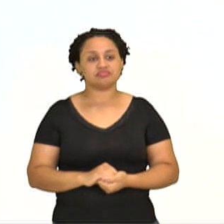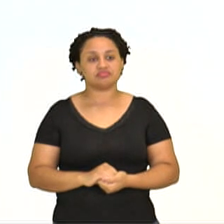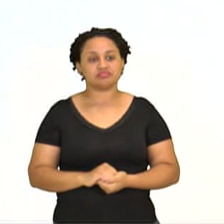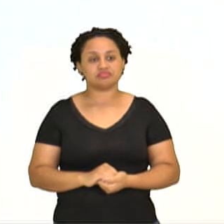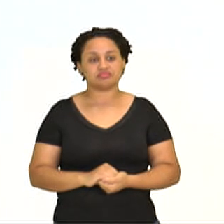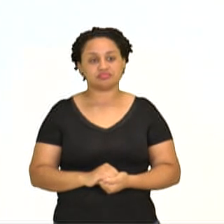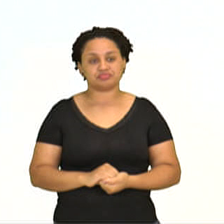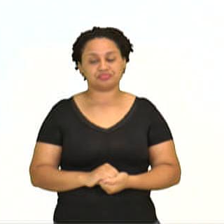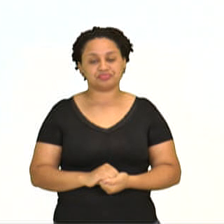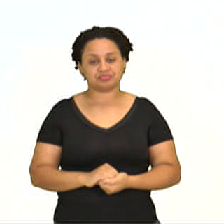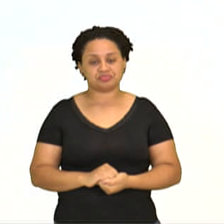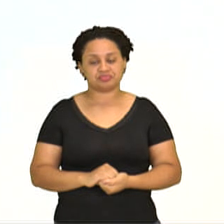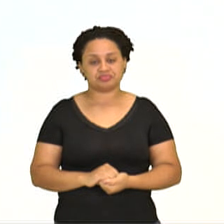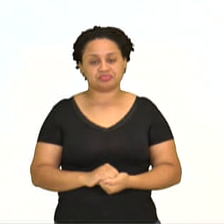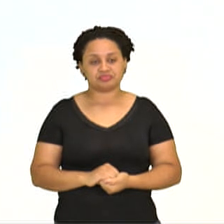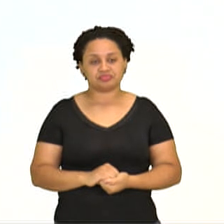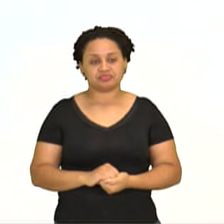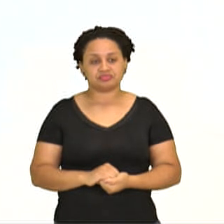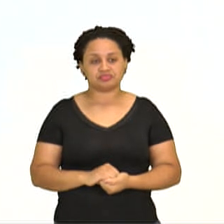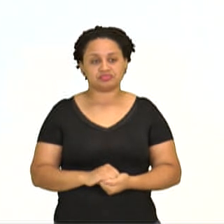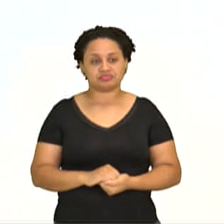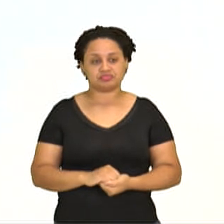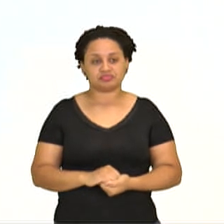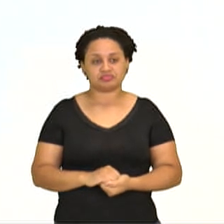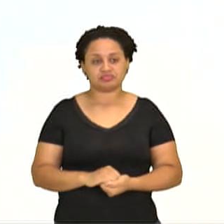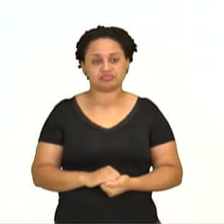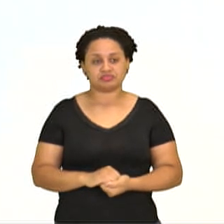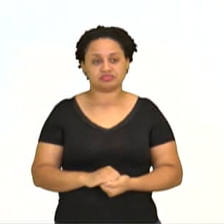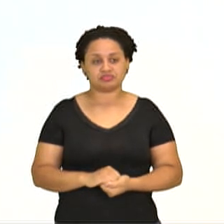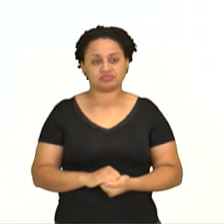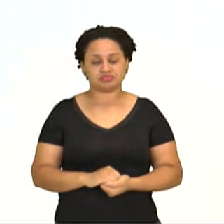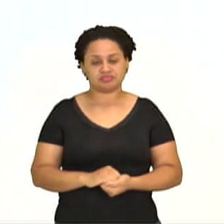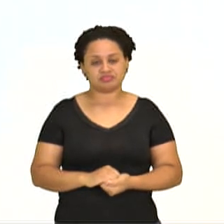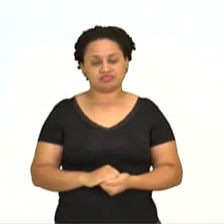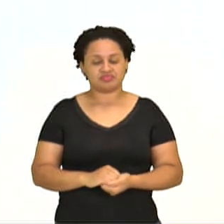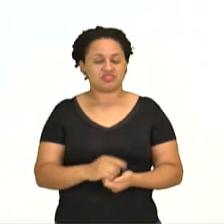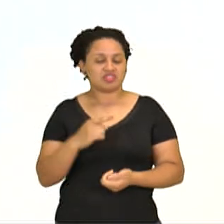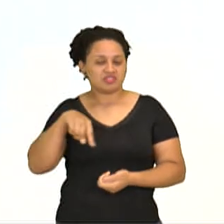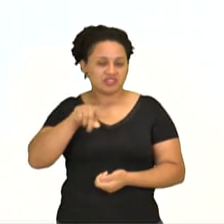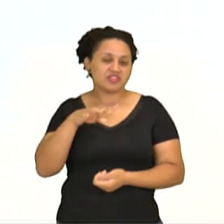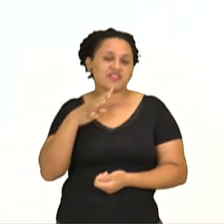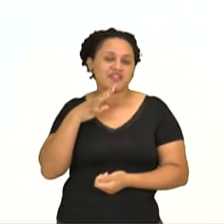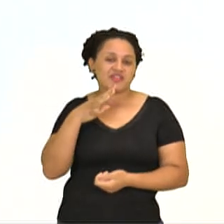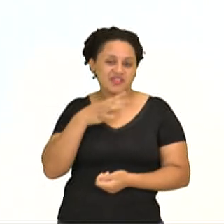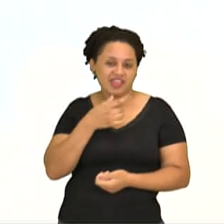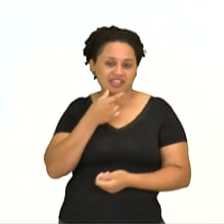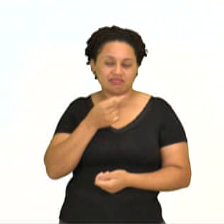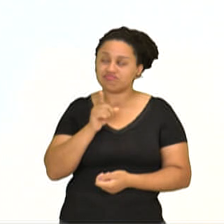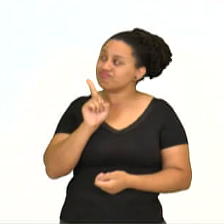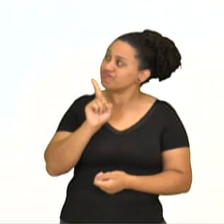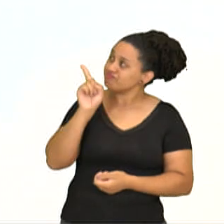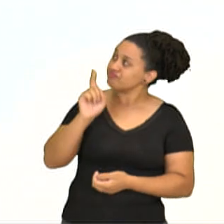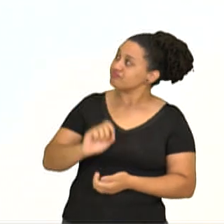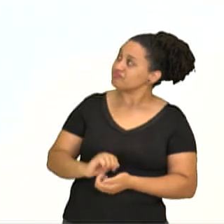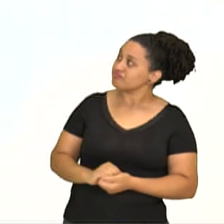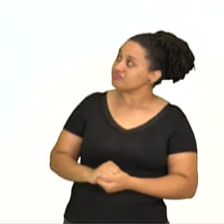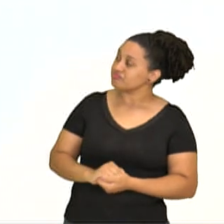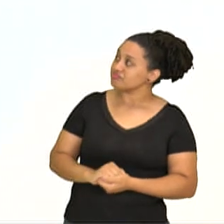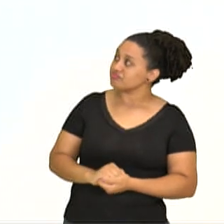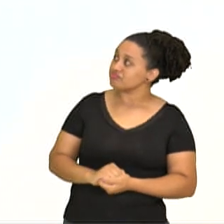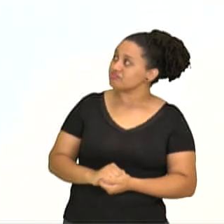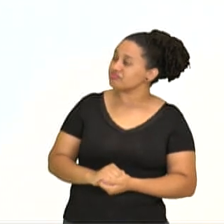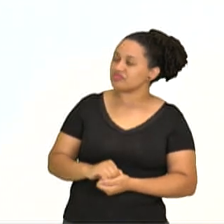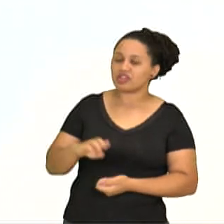Let's read and complete the sentence. Conhece esse personagem aqui, né? O Bart